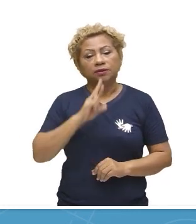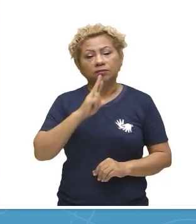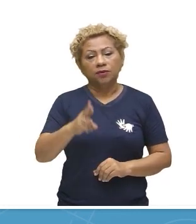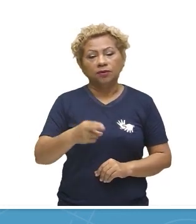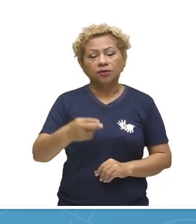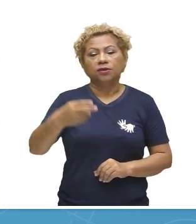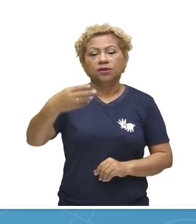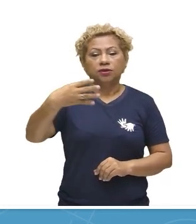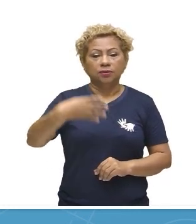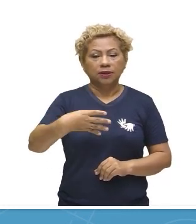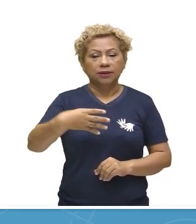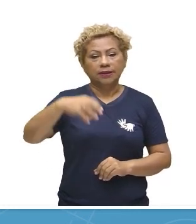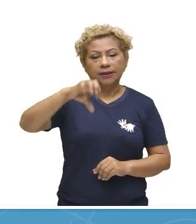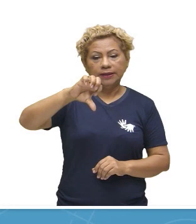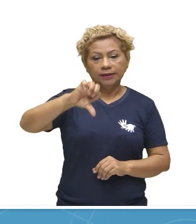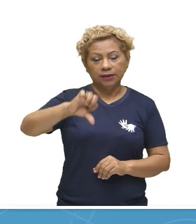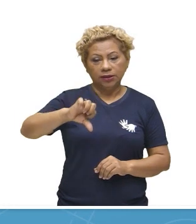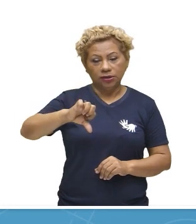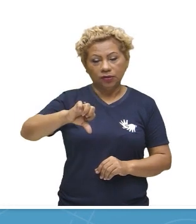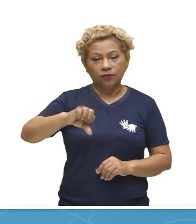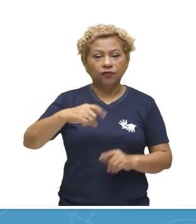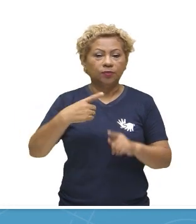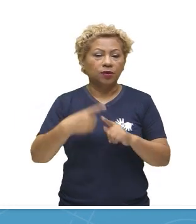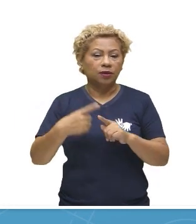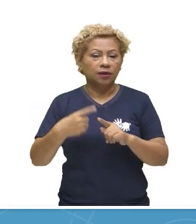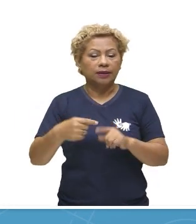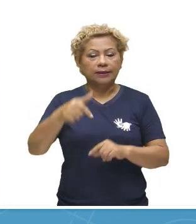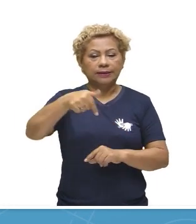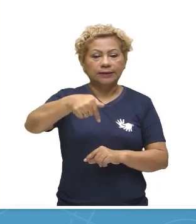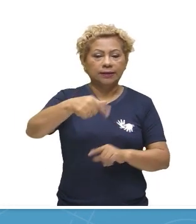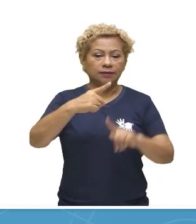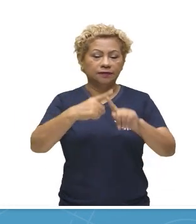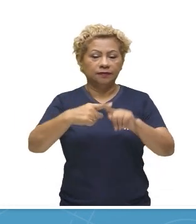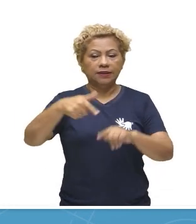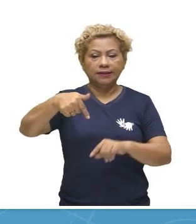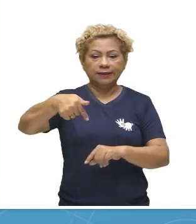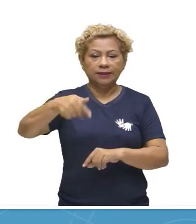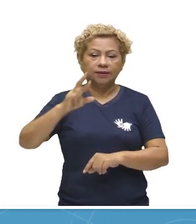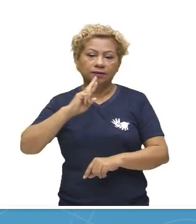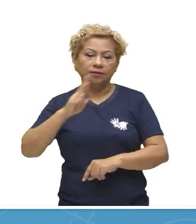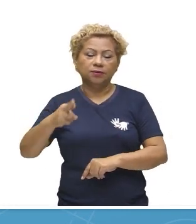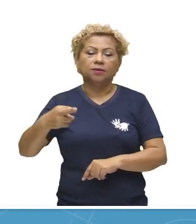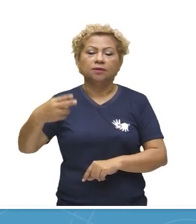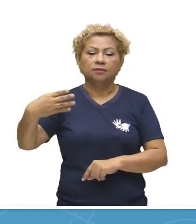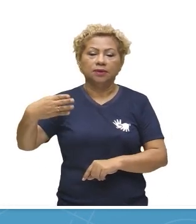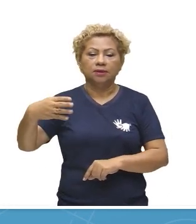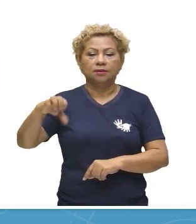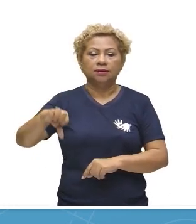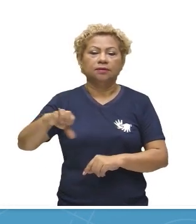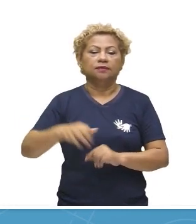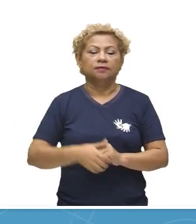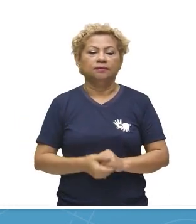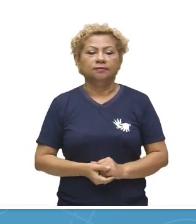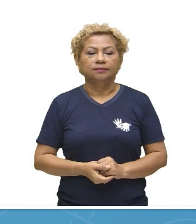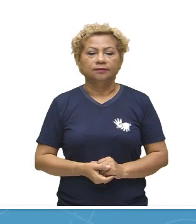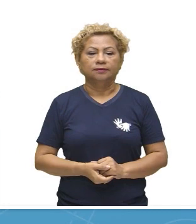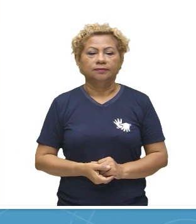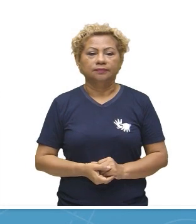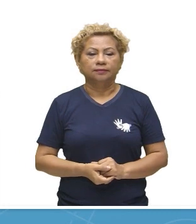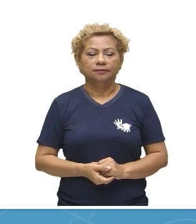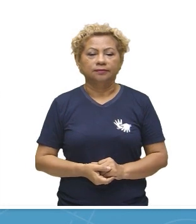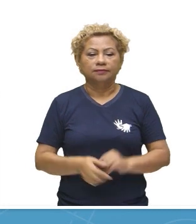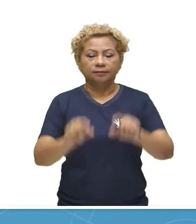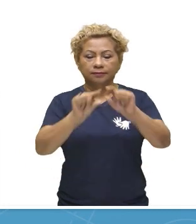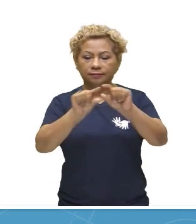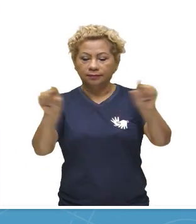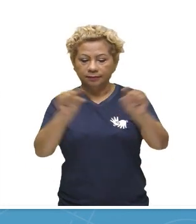ser quem? Vai ser 7. Porque 7 vezes 7 é 49, né? Se a gente for mais